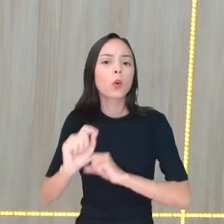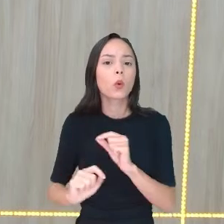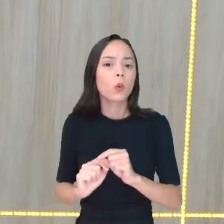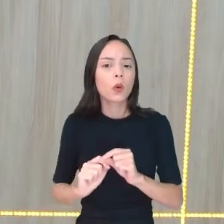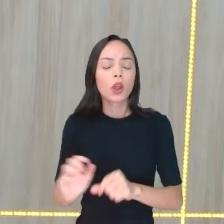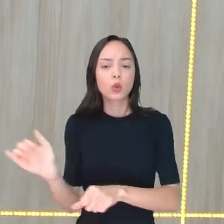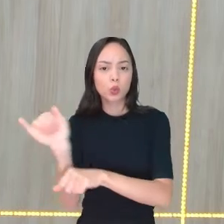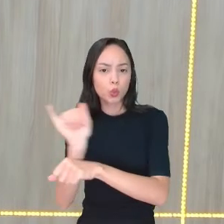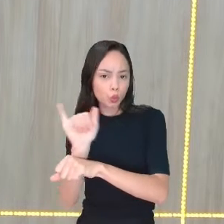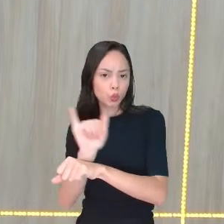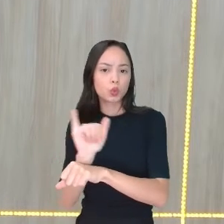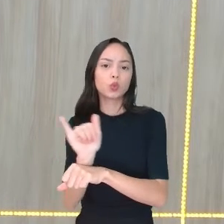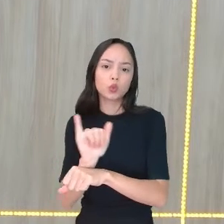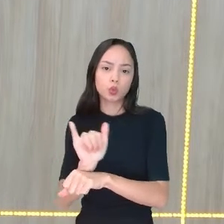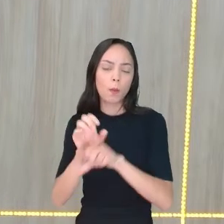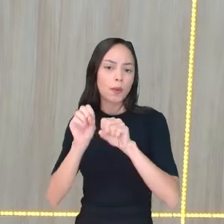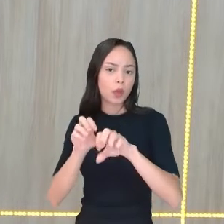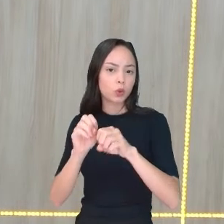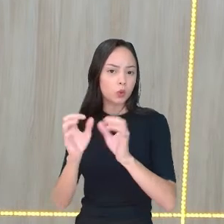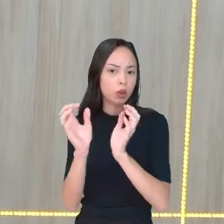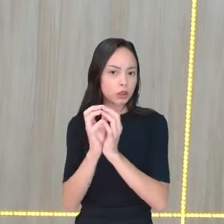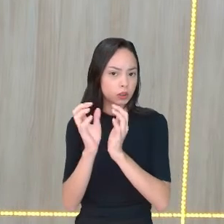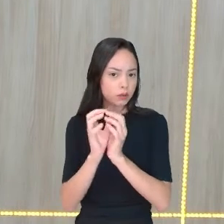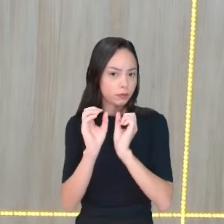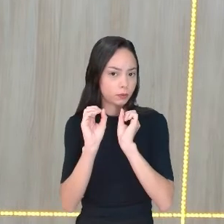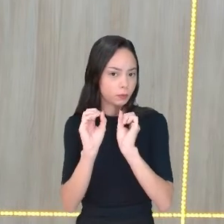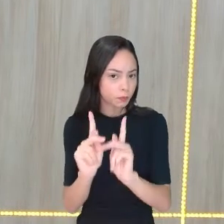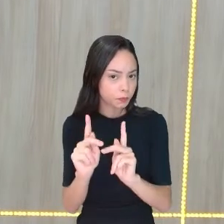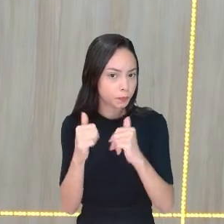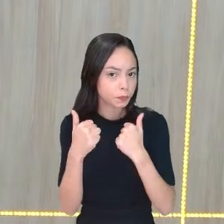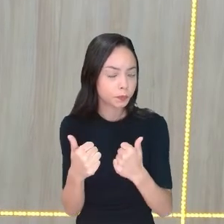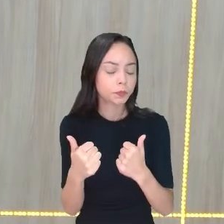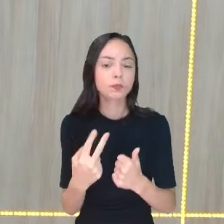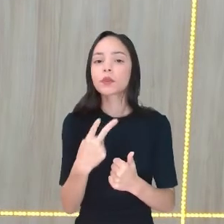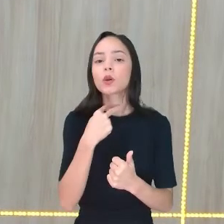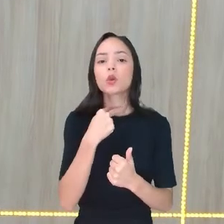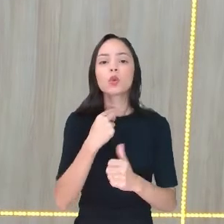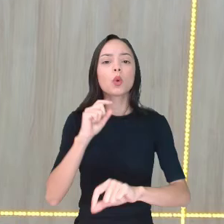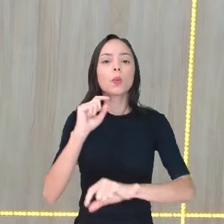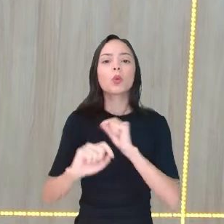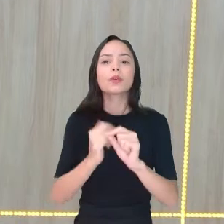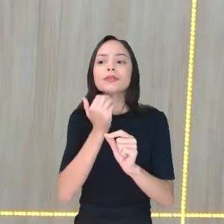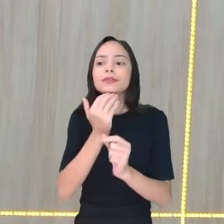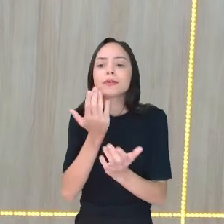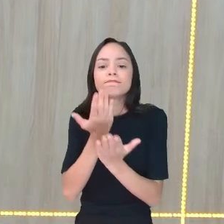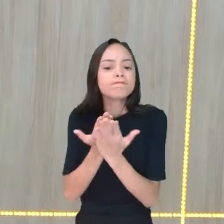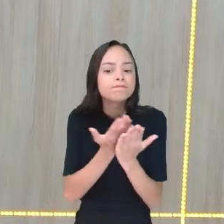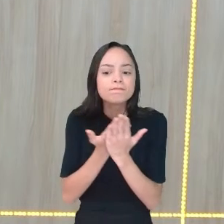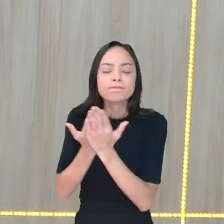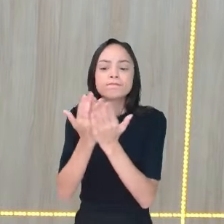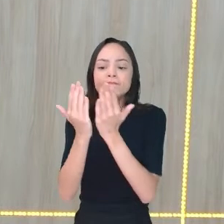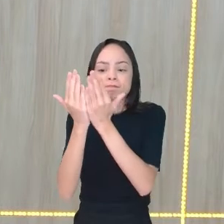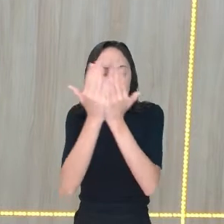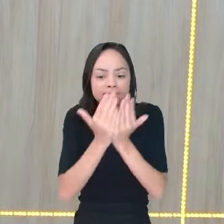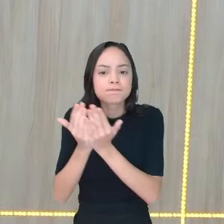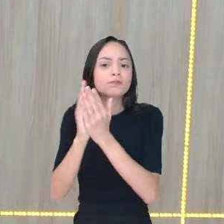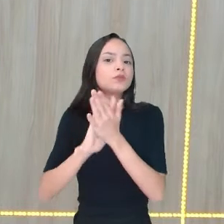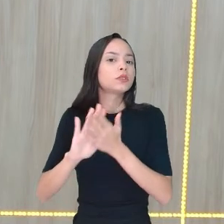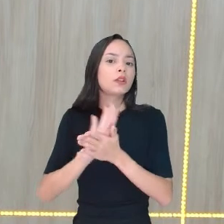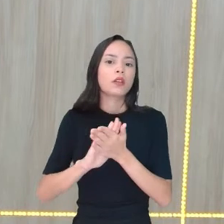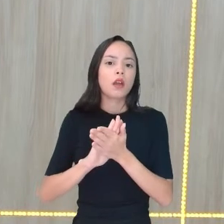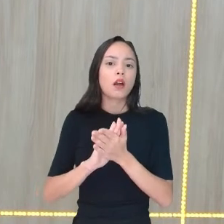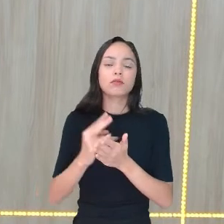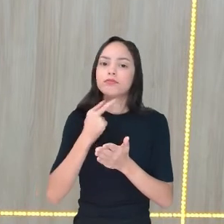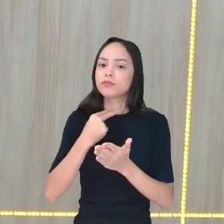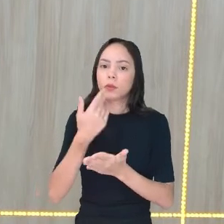no canal Educa Recife, beleza? O que não pode é ficar sem estudar, o que não pode é perder tempo,